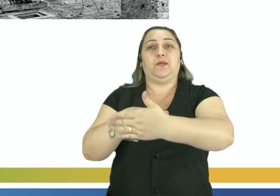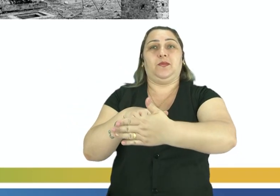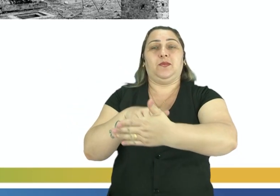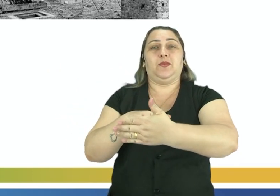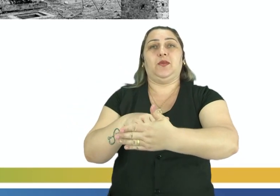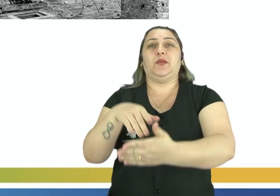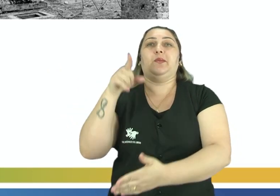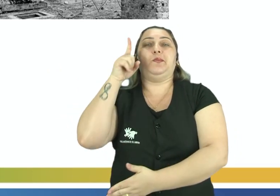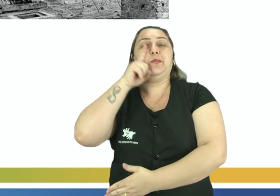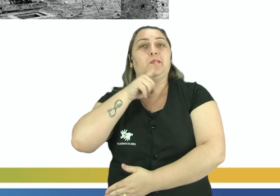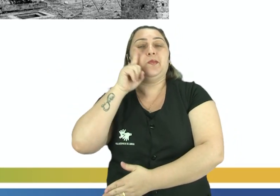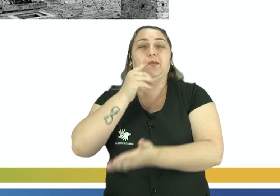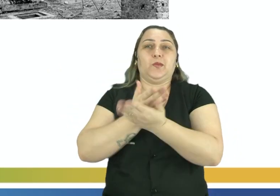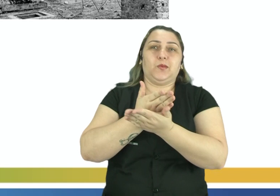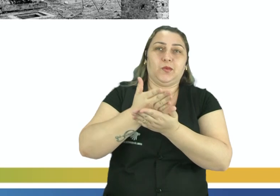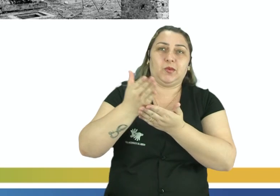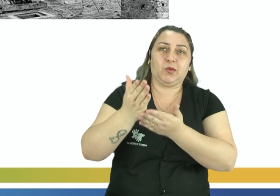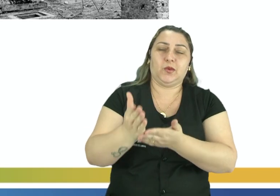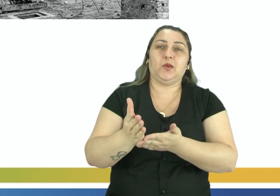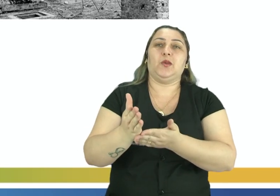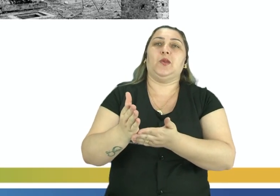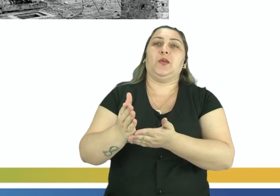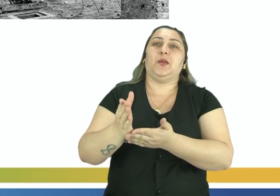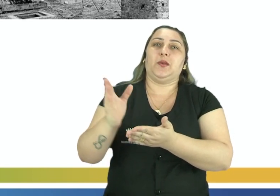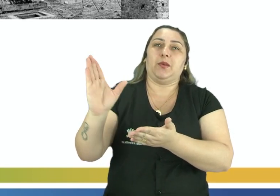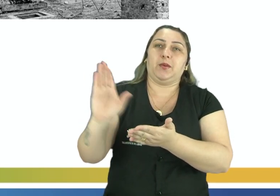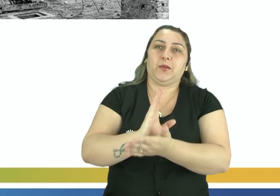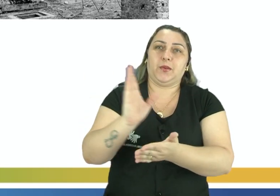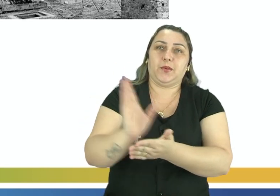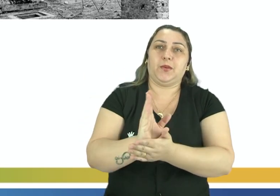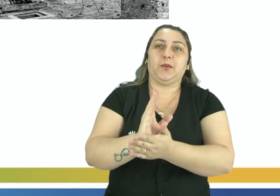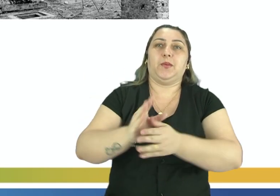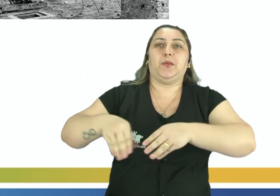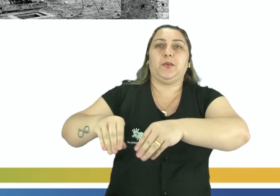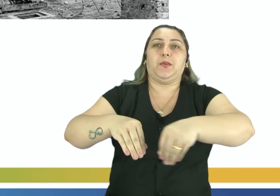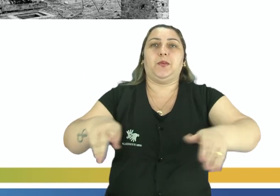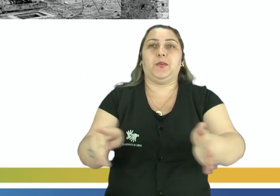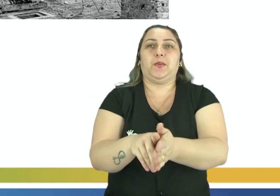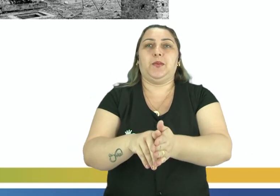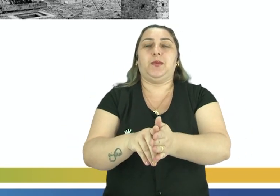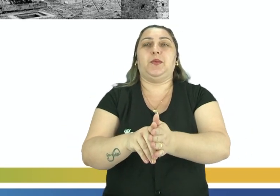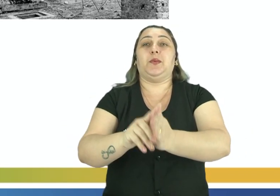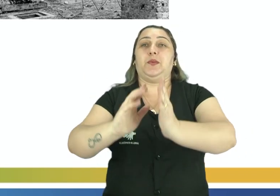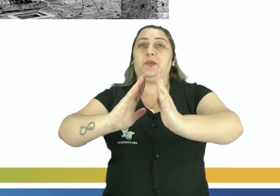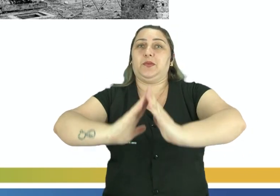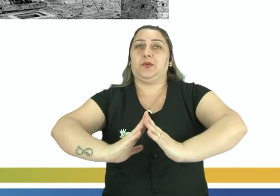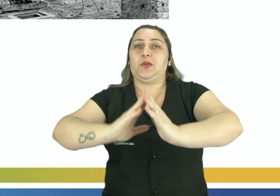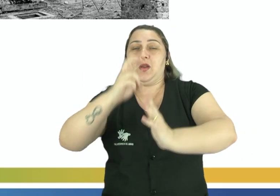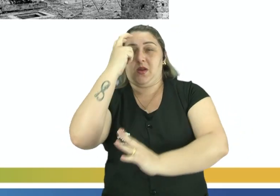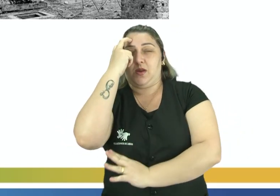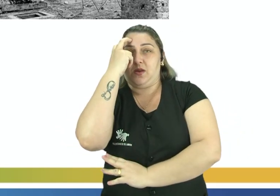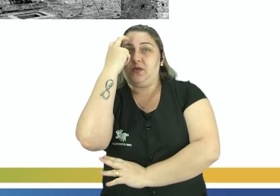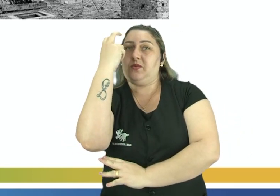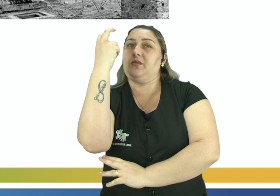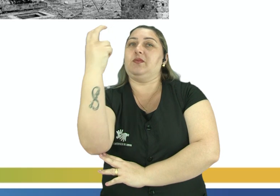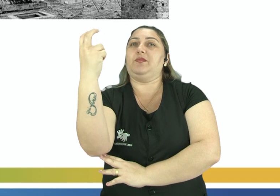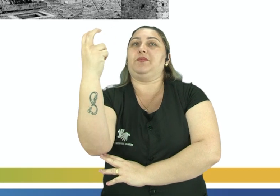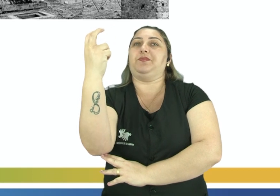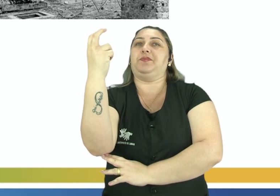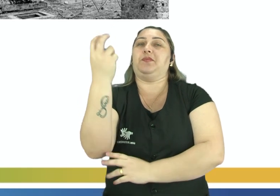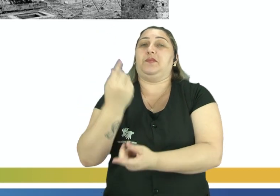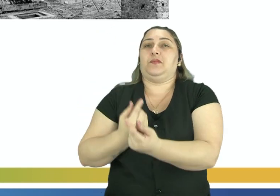os Estados Unidos começam a investir na parte de ocupação territorial, seja na parte cultural, na